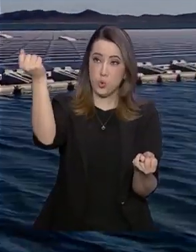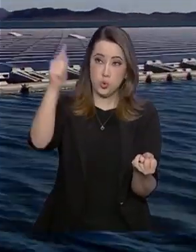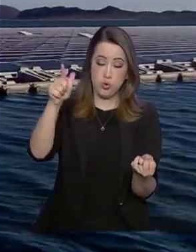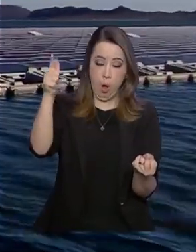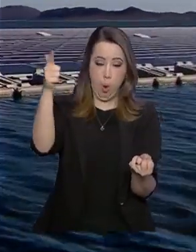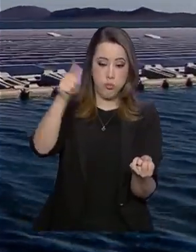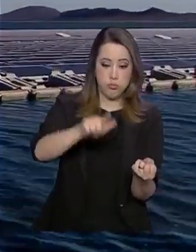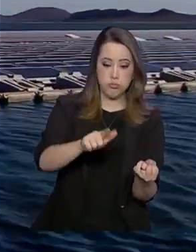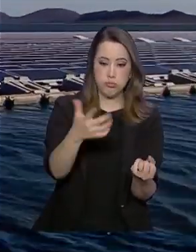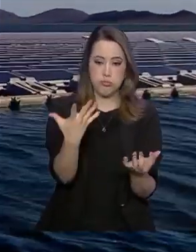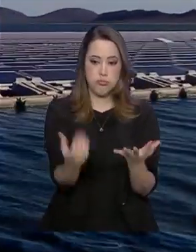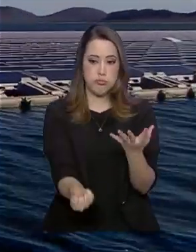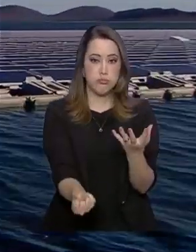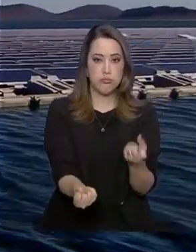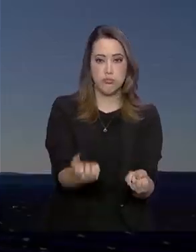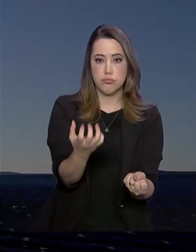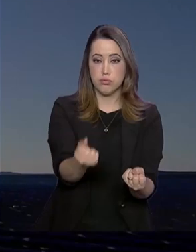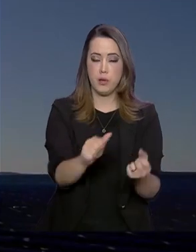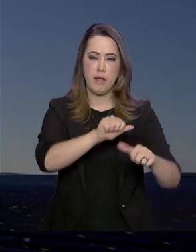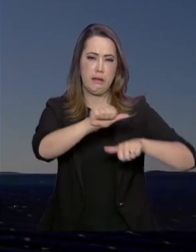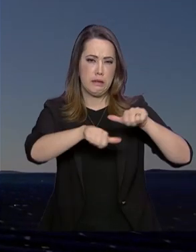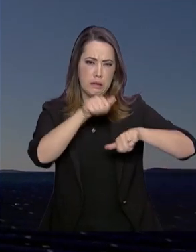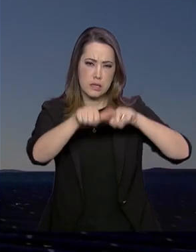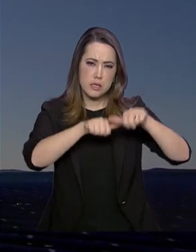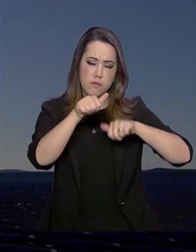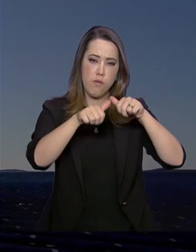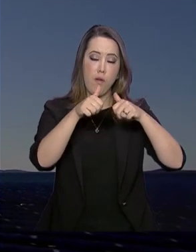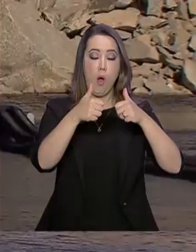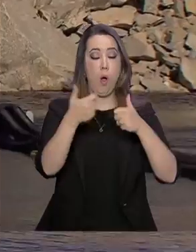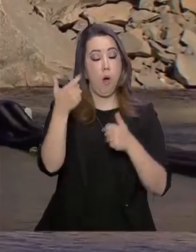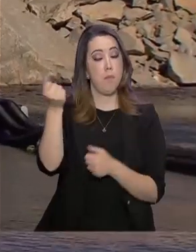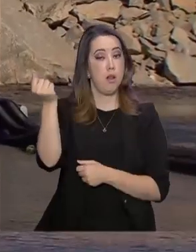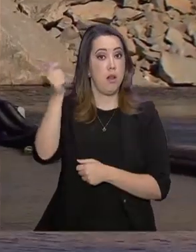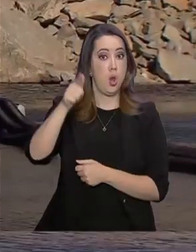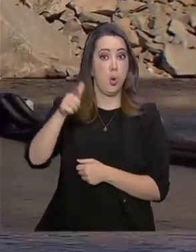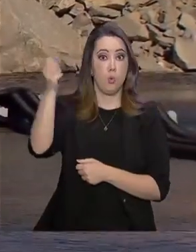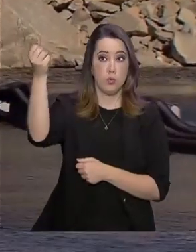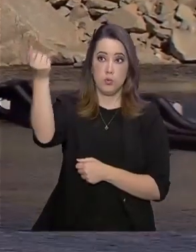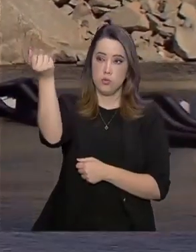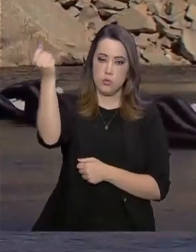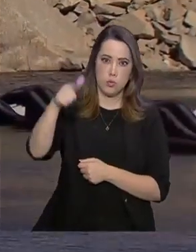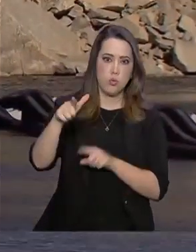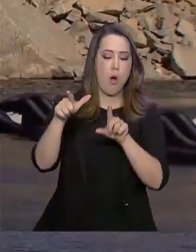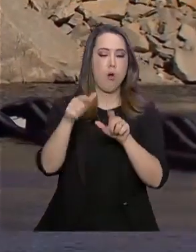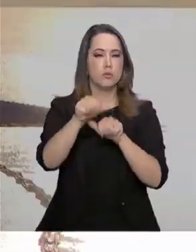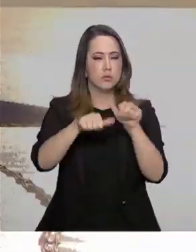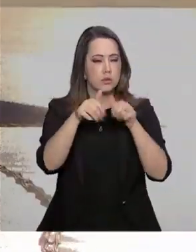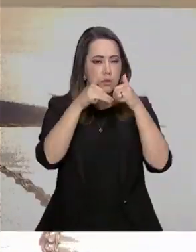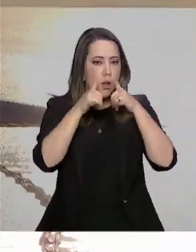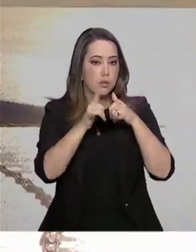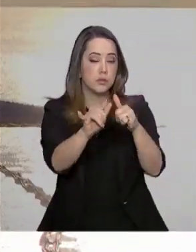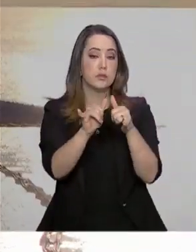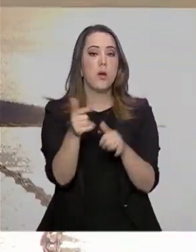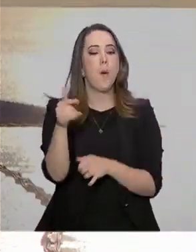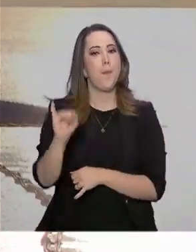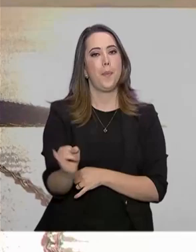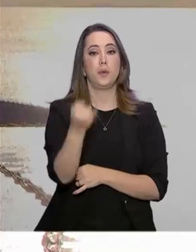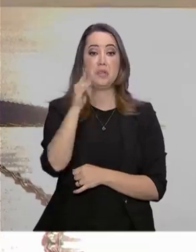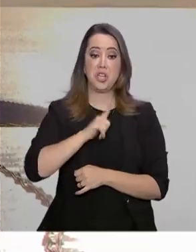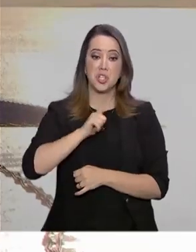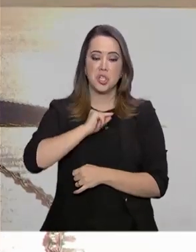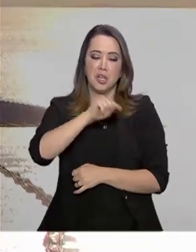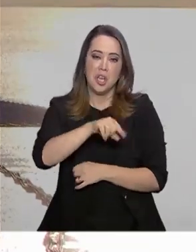solar flutuante que tem o objetivo de transformar a luz do sol em energia e aproveita as estruturas que já